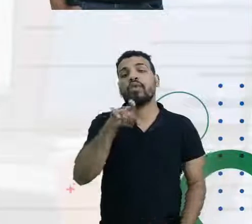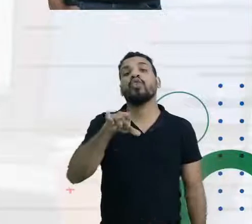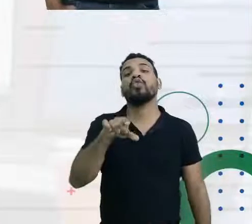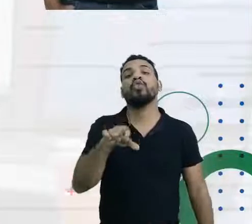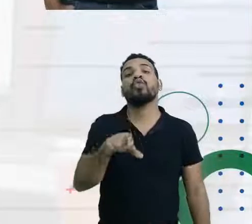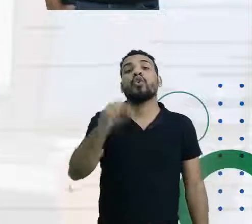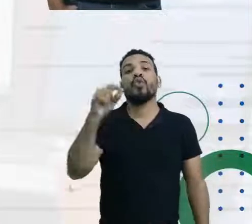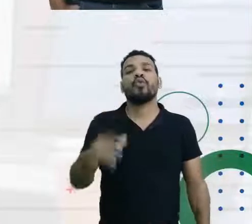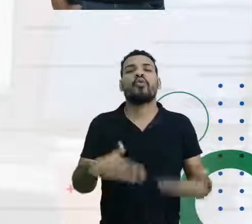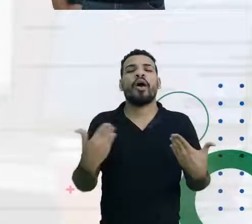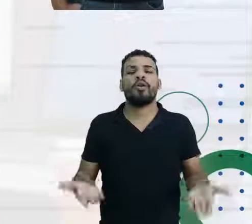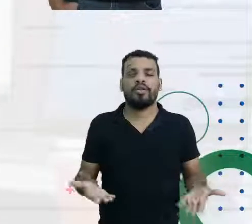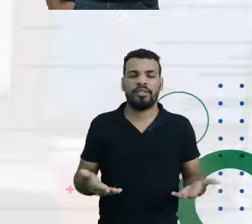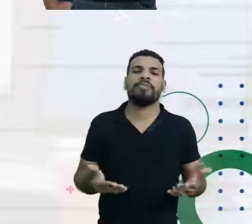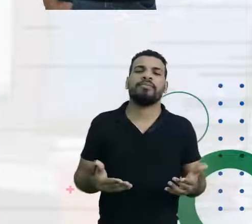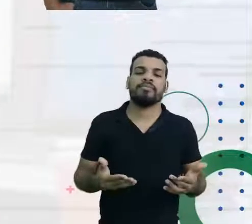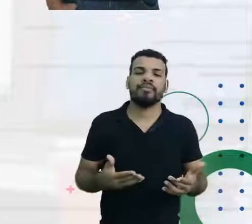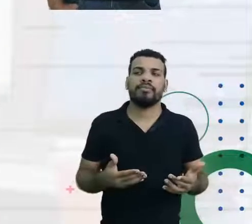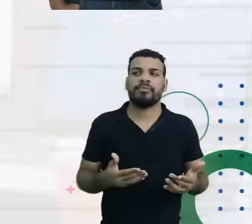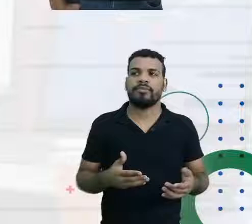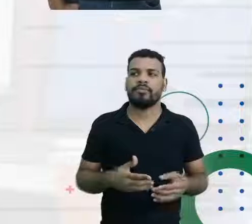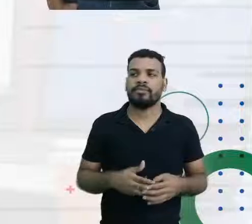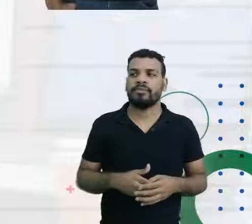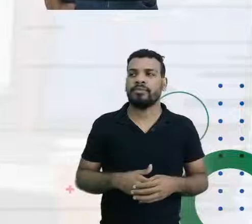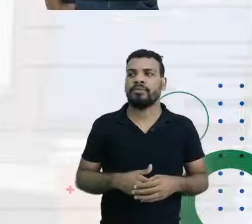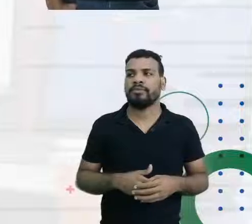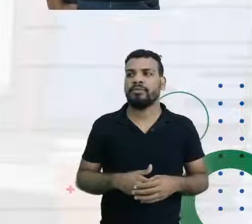para a figura e para o fundo, né?